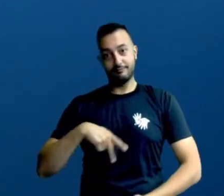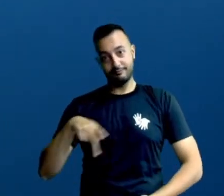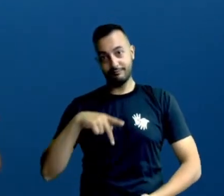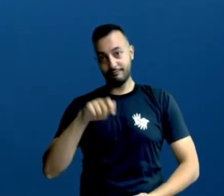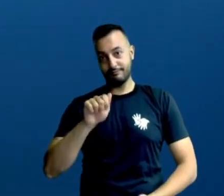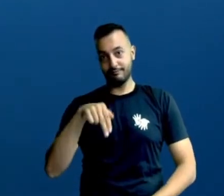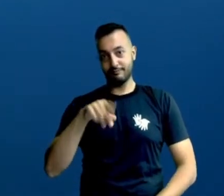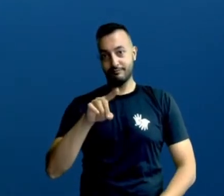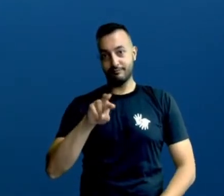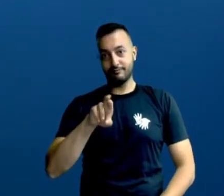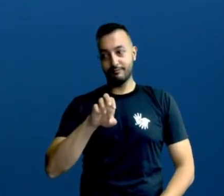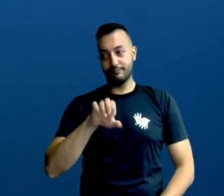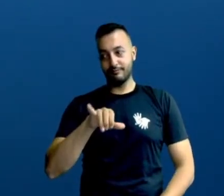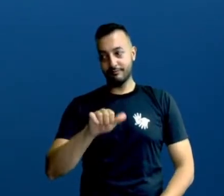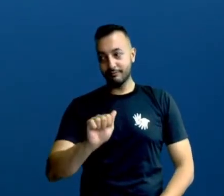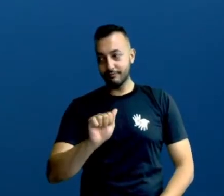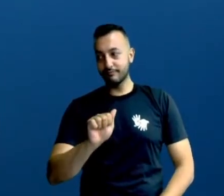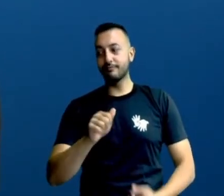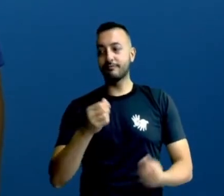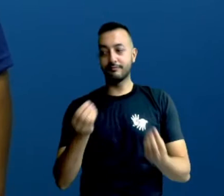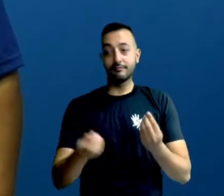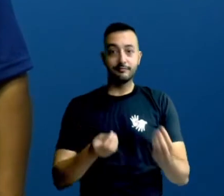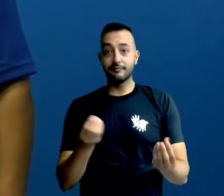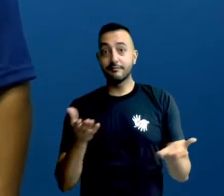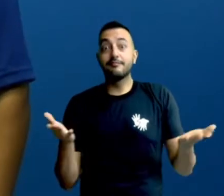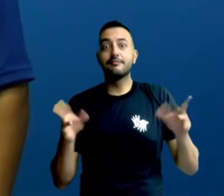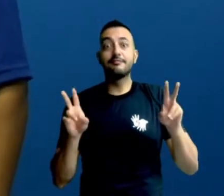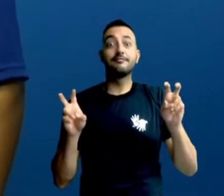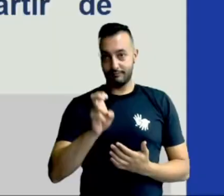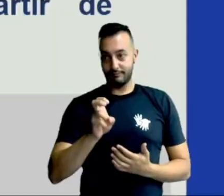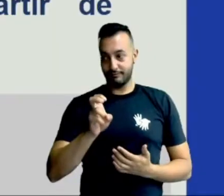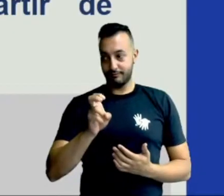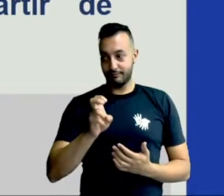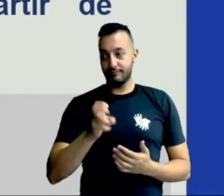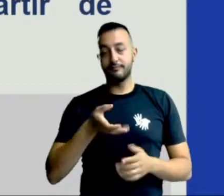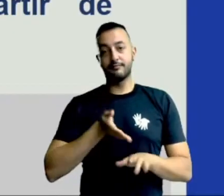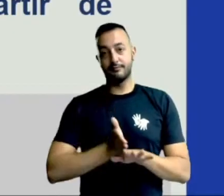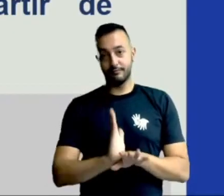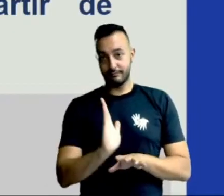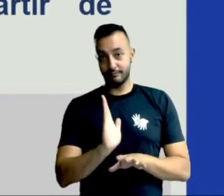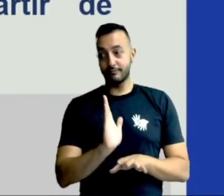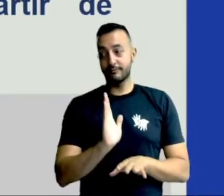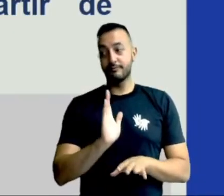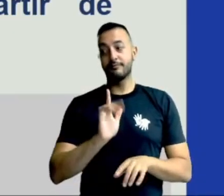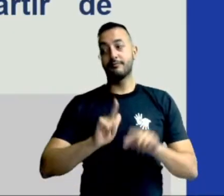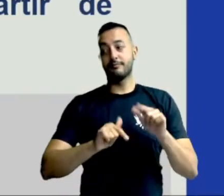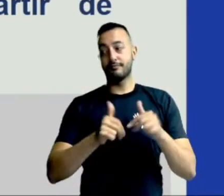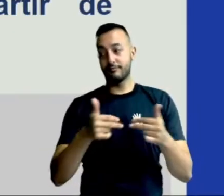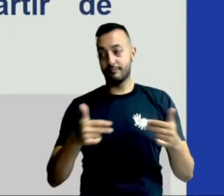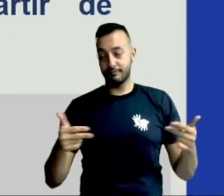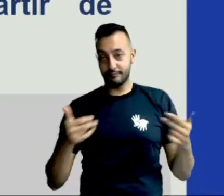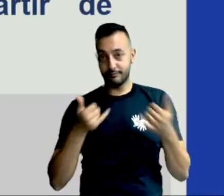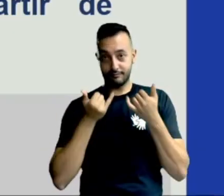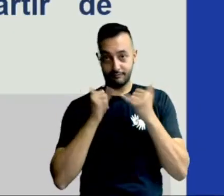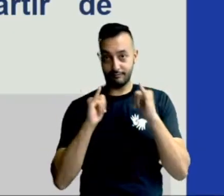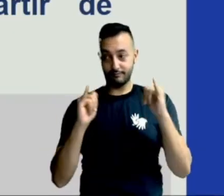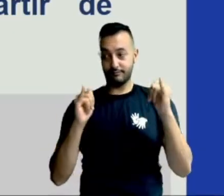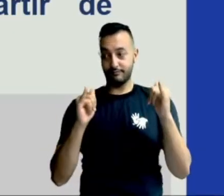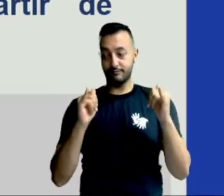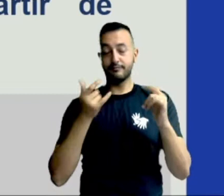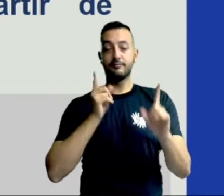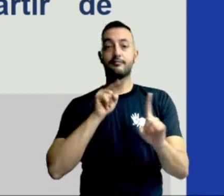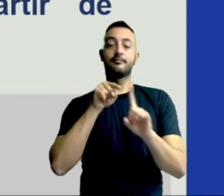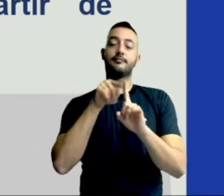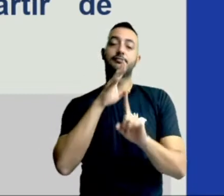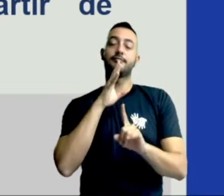professora Andréa. Vamos ver qual vai ser o assunto de hoje? Vamos lá! O eixo é matéria e energia. O